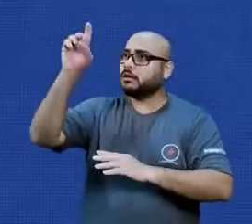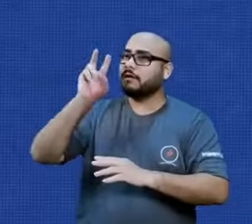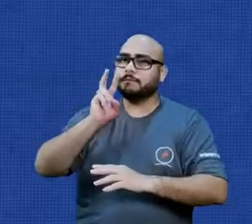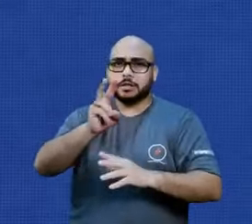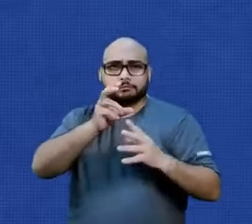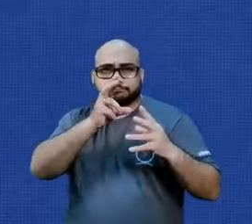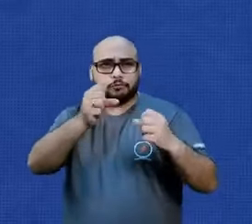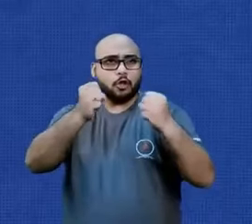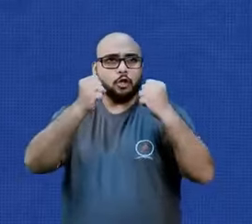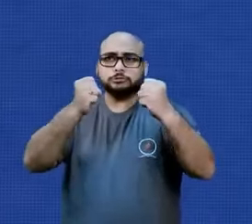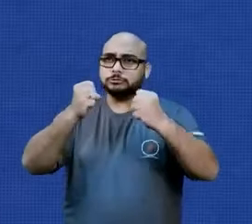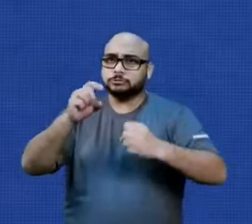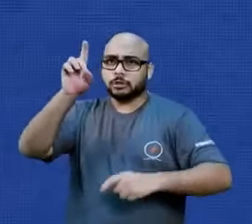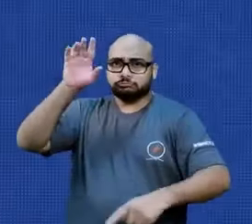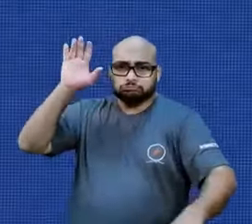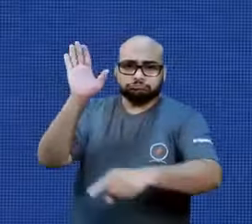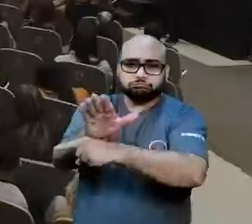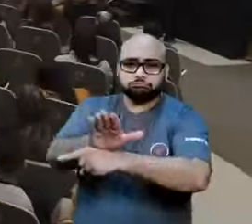teu